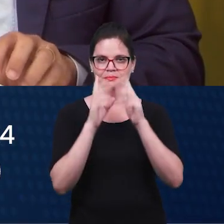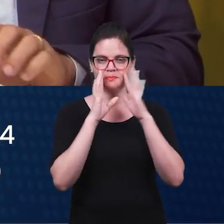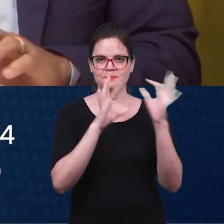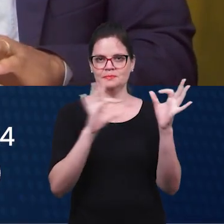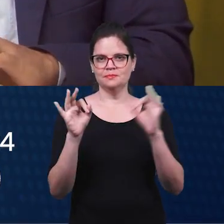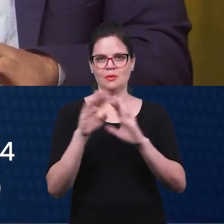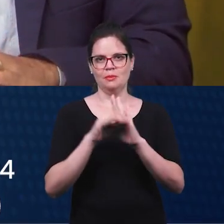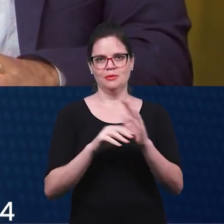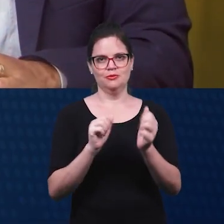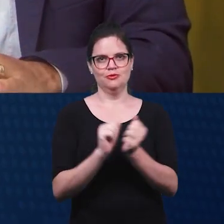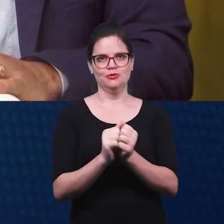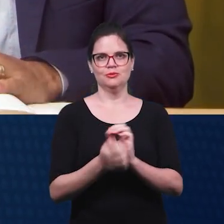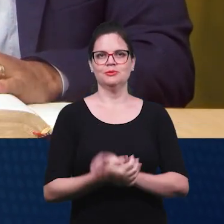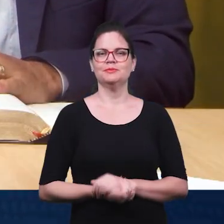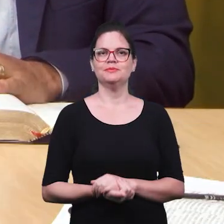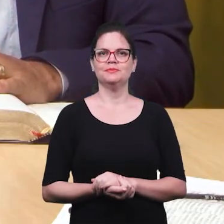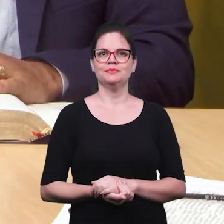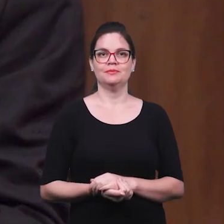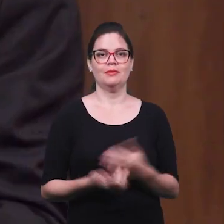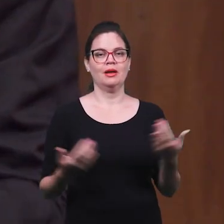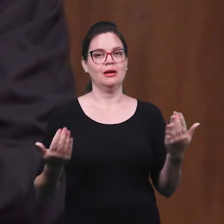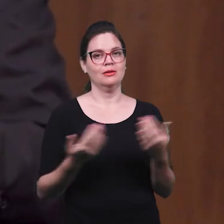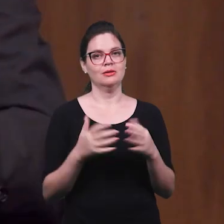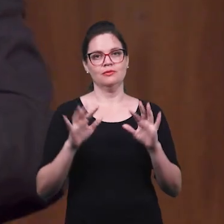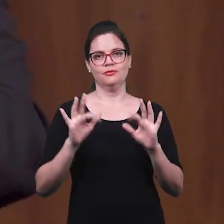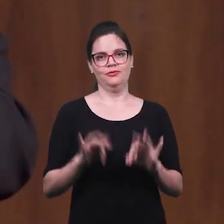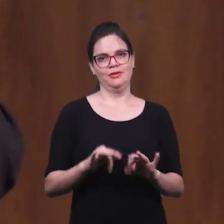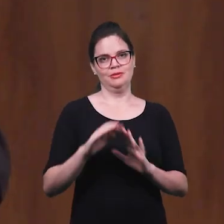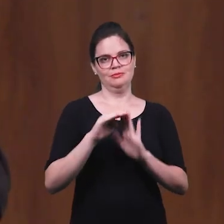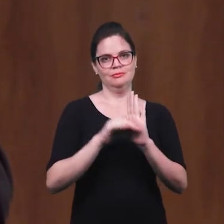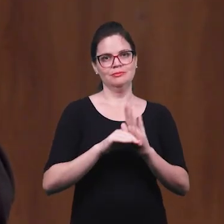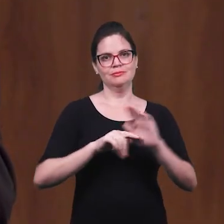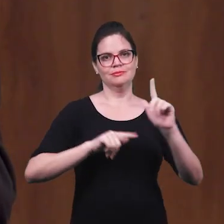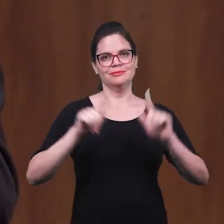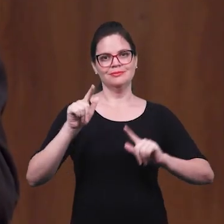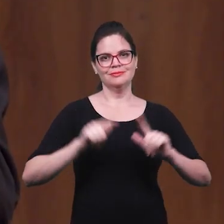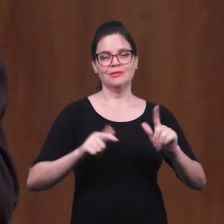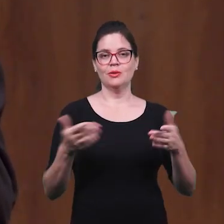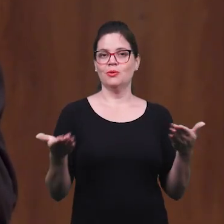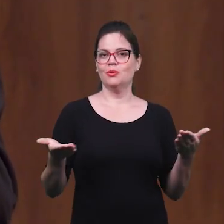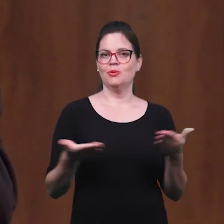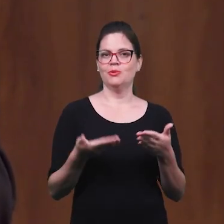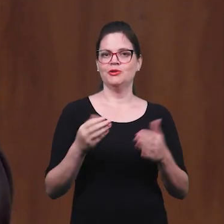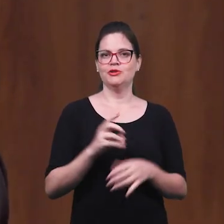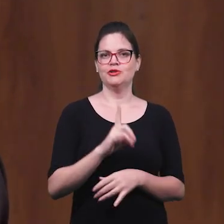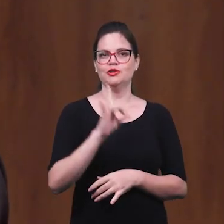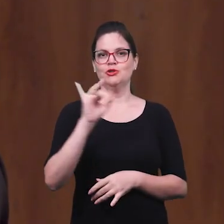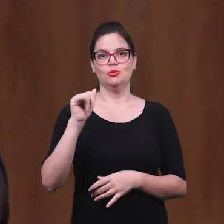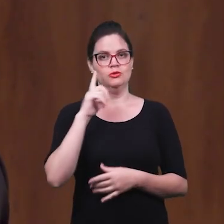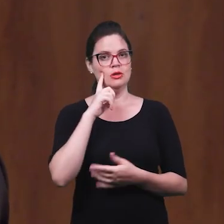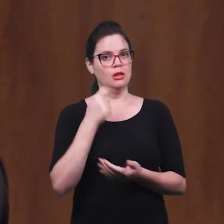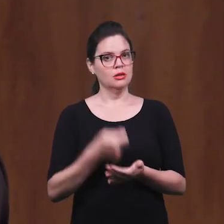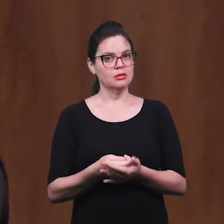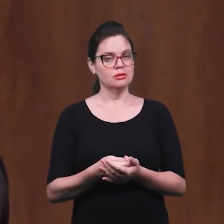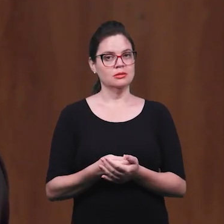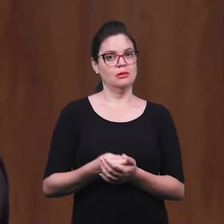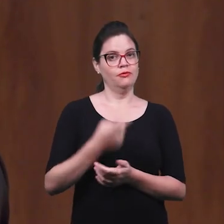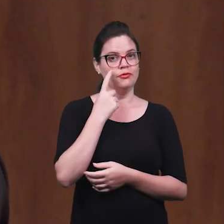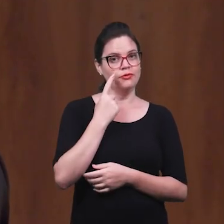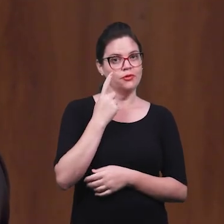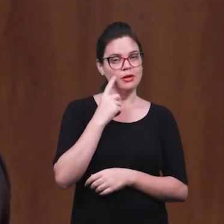todos aqueles que acompanharam este programa conosco. Estamos chegando ao fim desse programa e hoje é um dia de